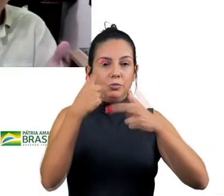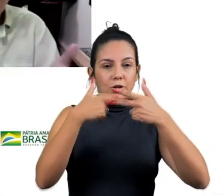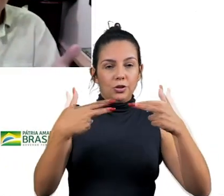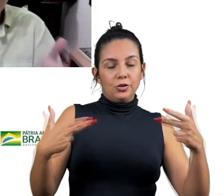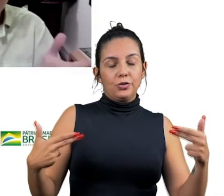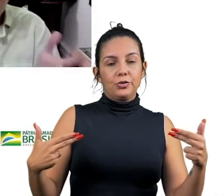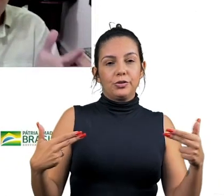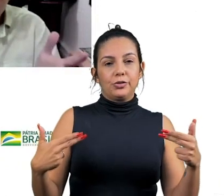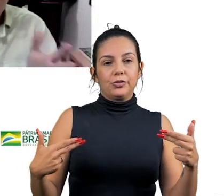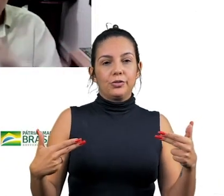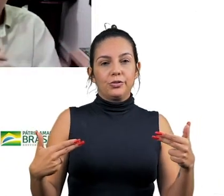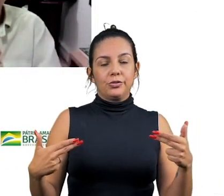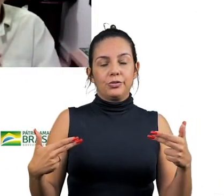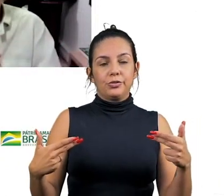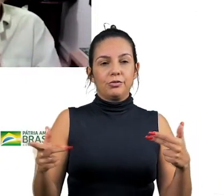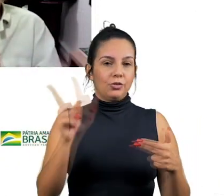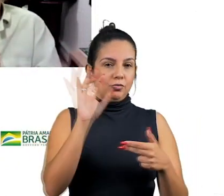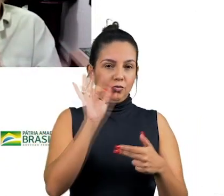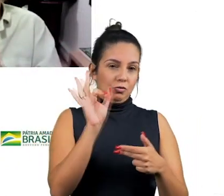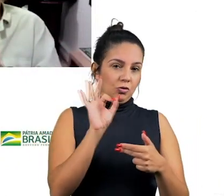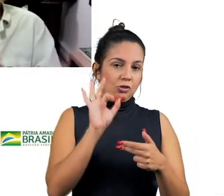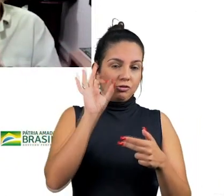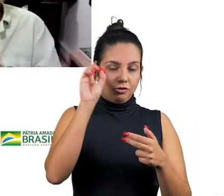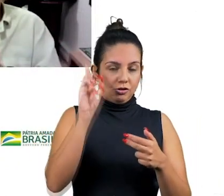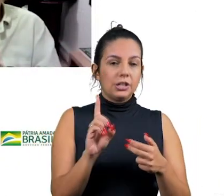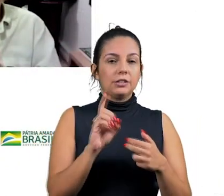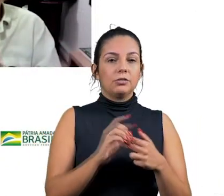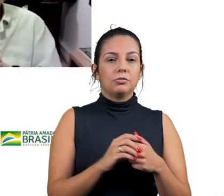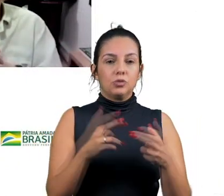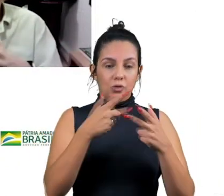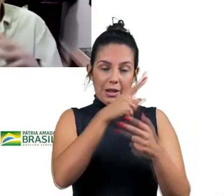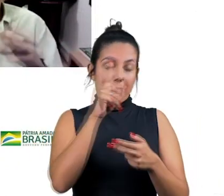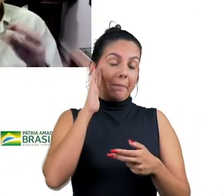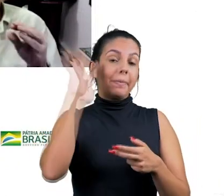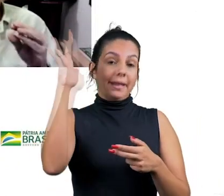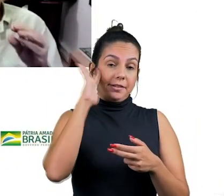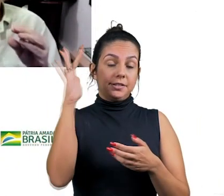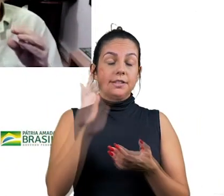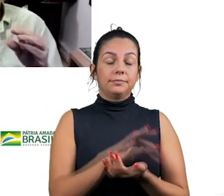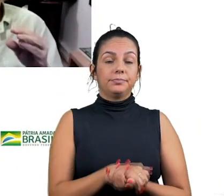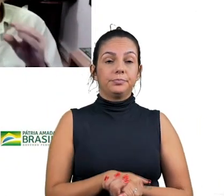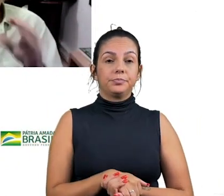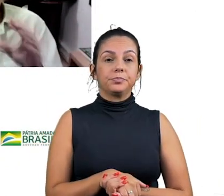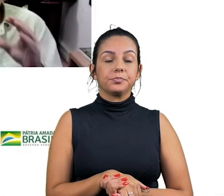coisa que não existe direito, do jeito que ela pensa.